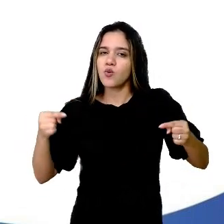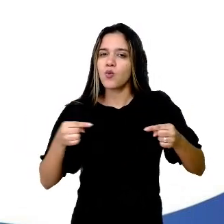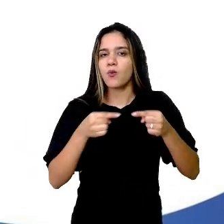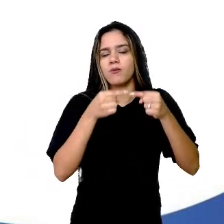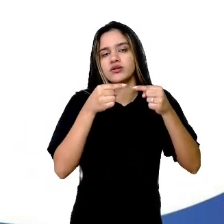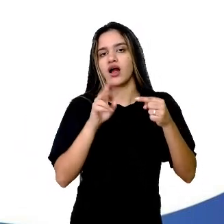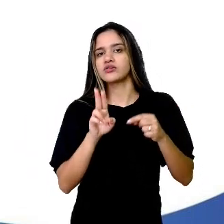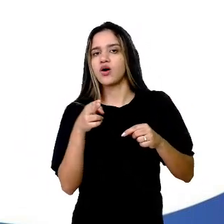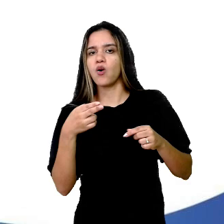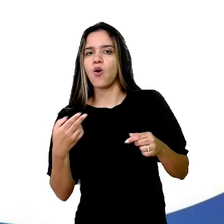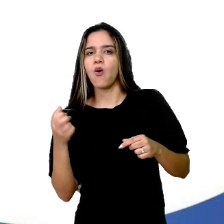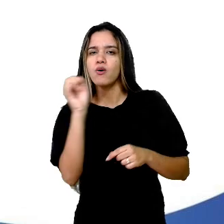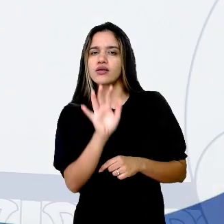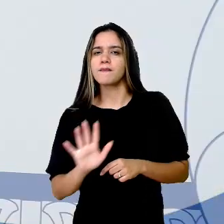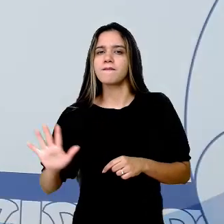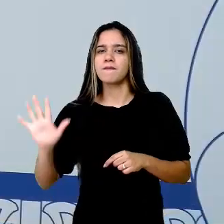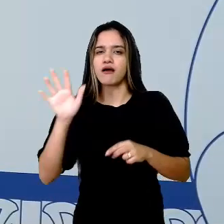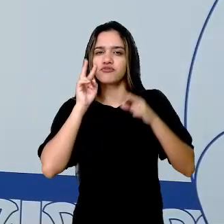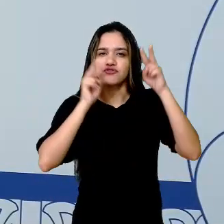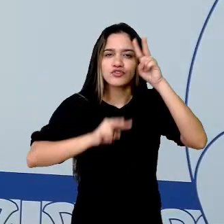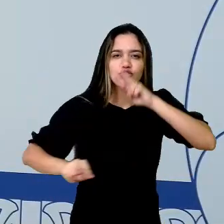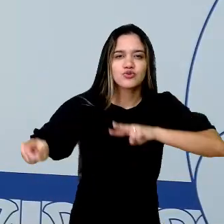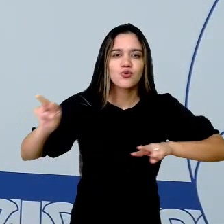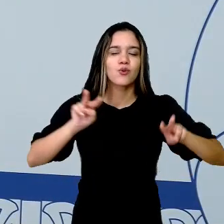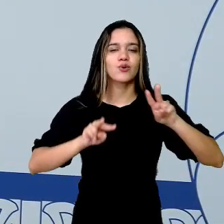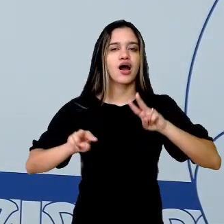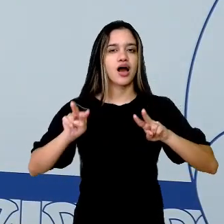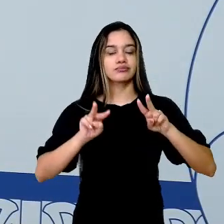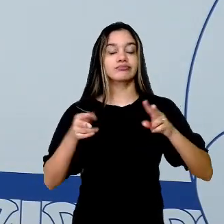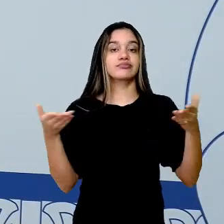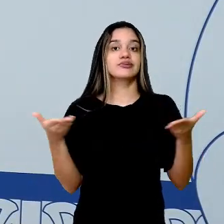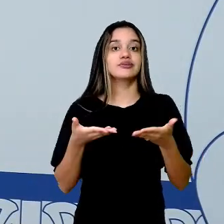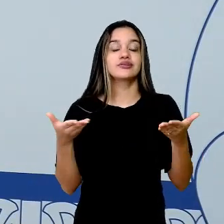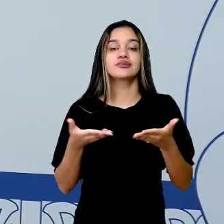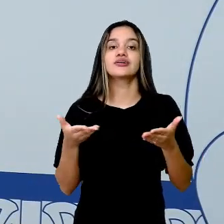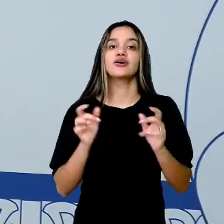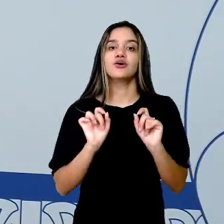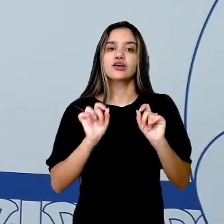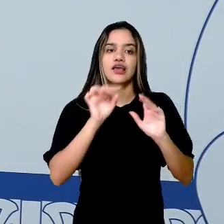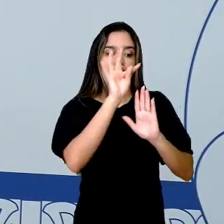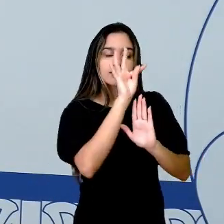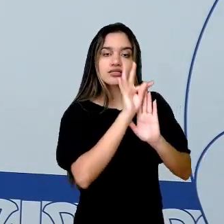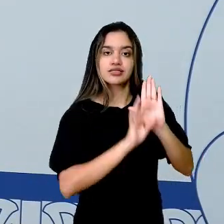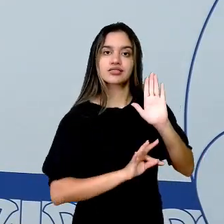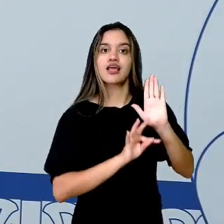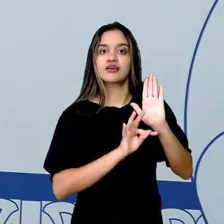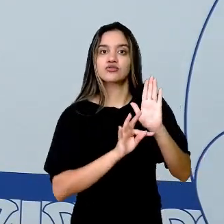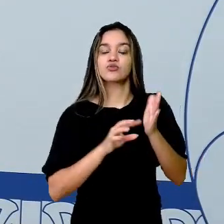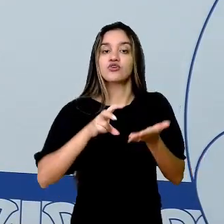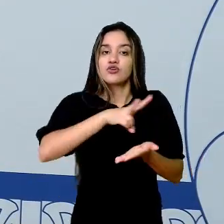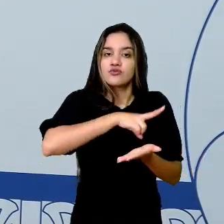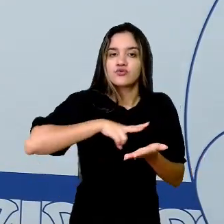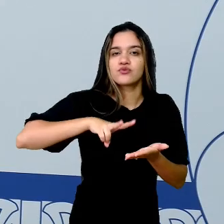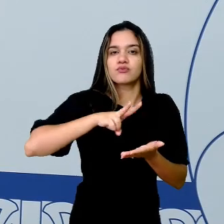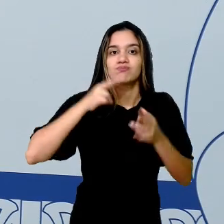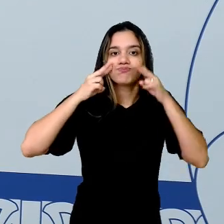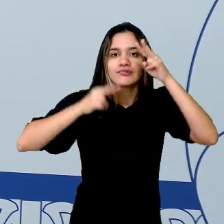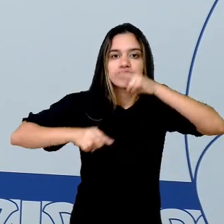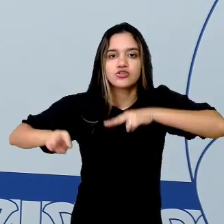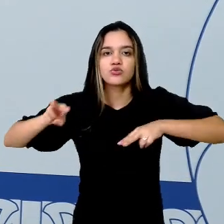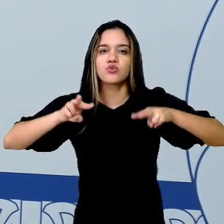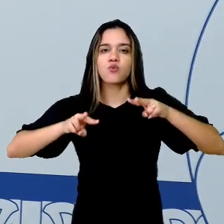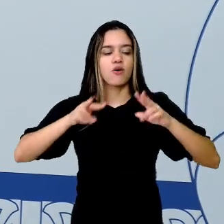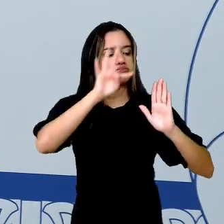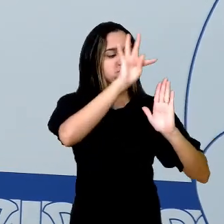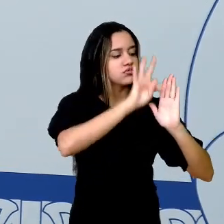apenas imagens visuais é o que a gente atualmente tá chamando de texto verbo visual ele tem